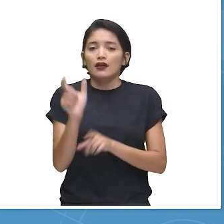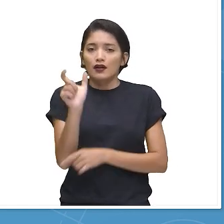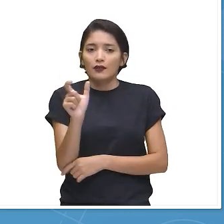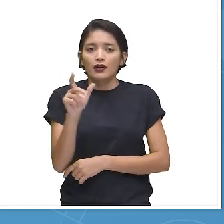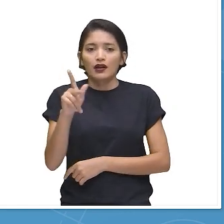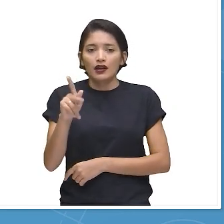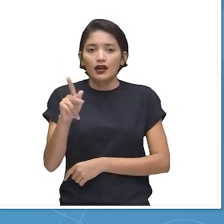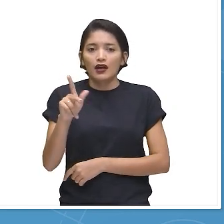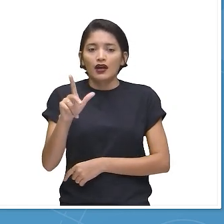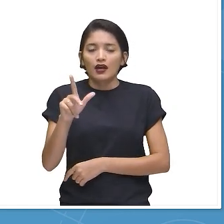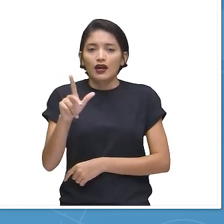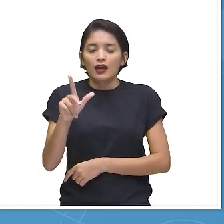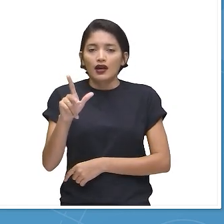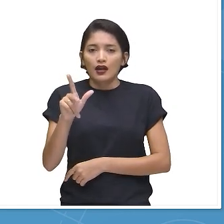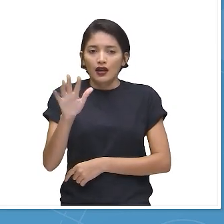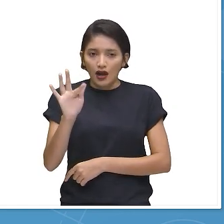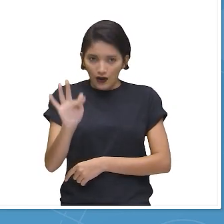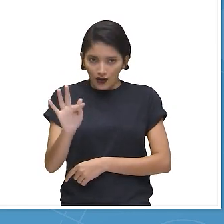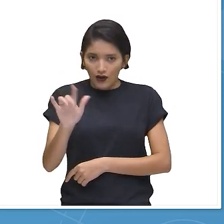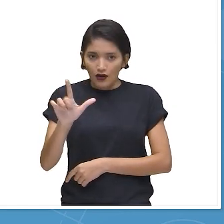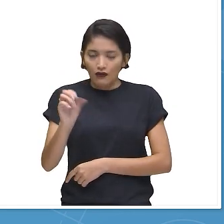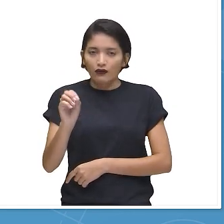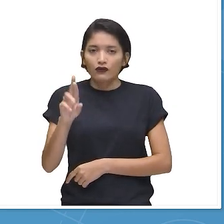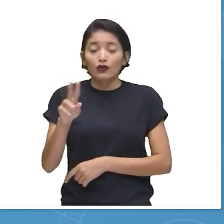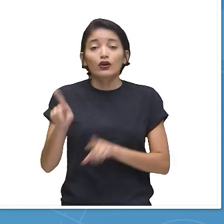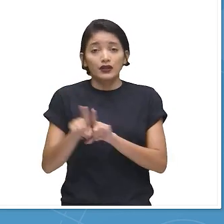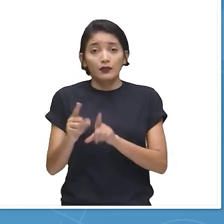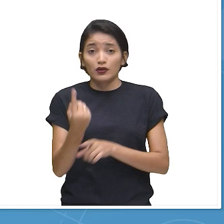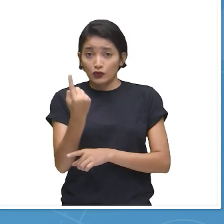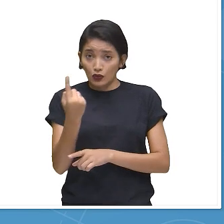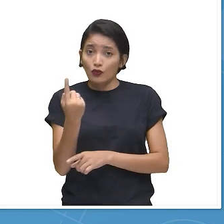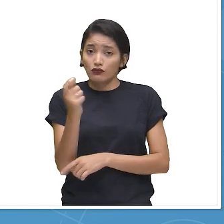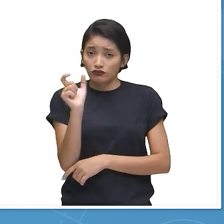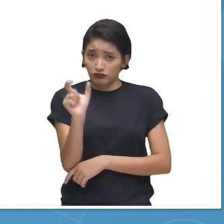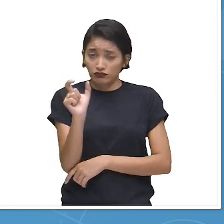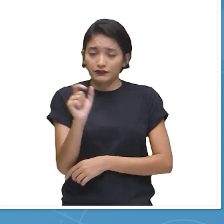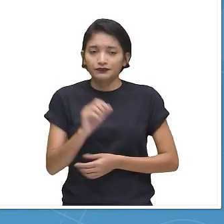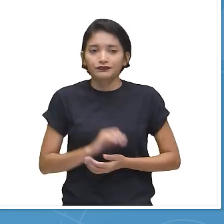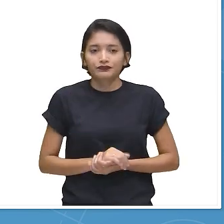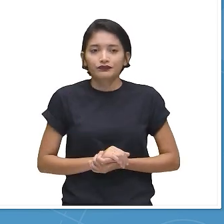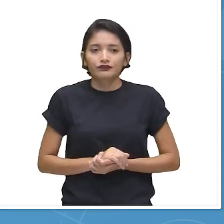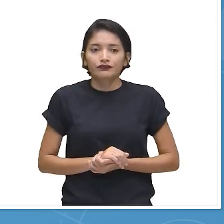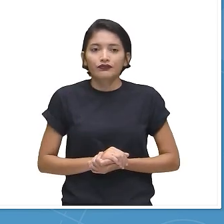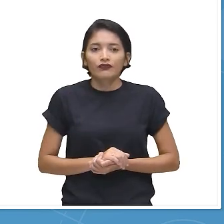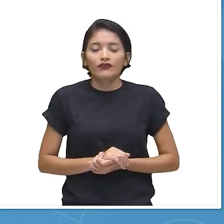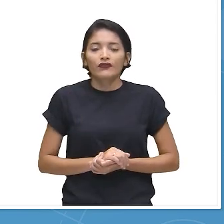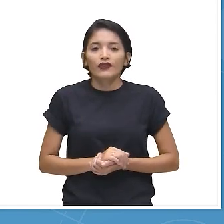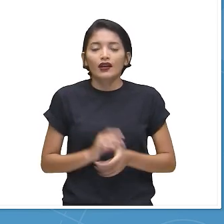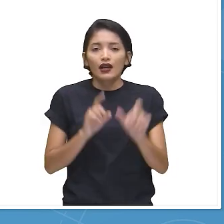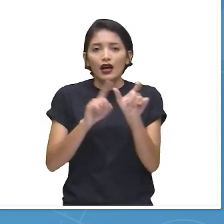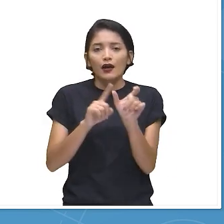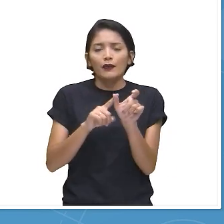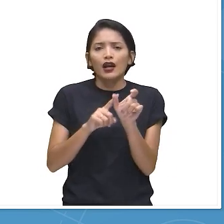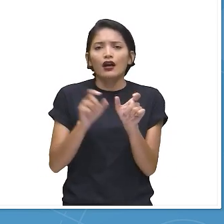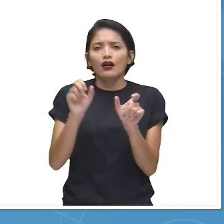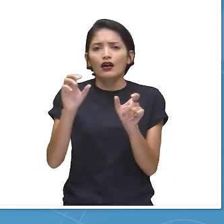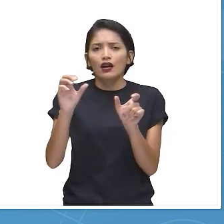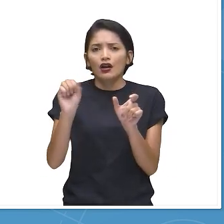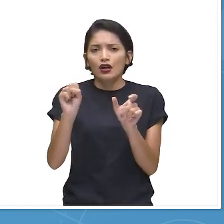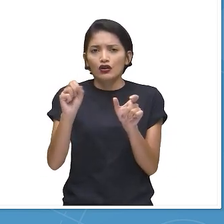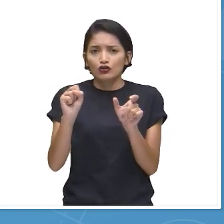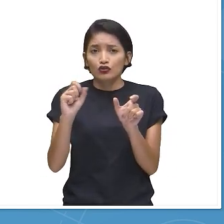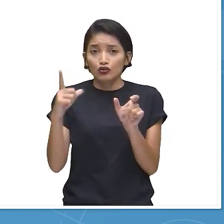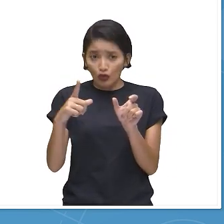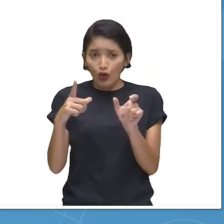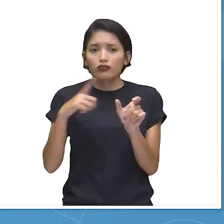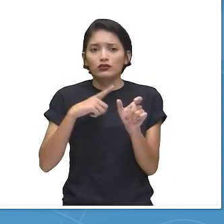flor também possui apenas uma sílaba. E nas demais, a palavra sol possui uma sílaba.